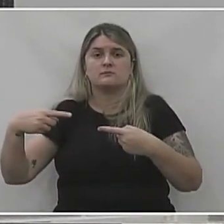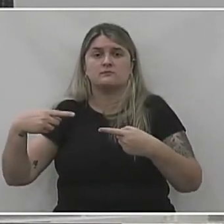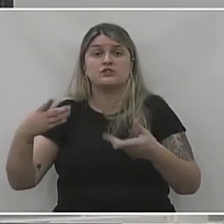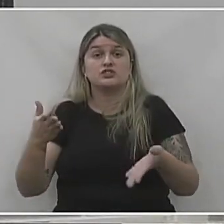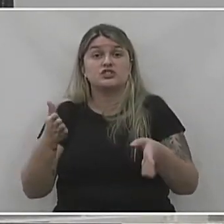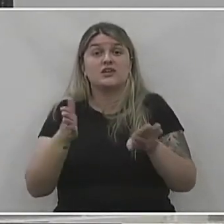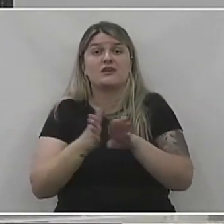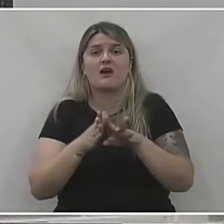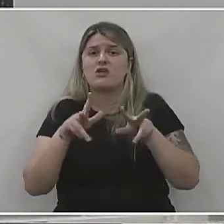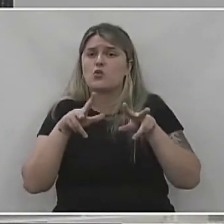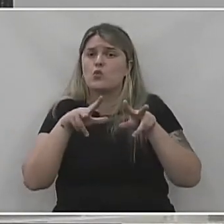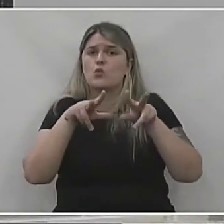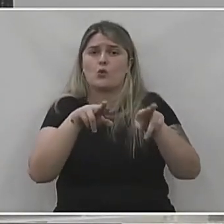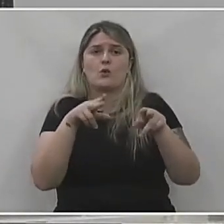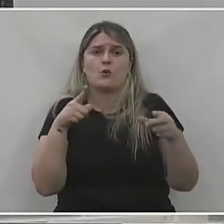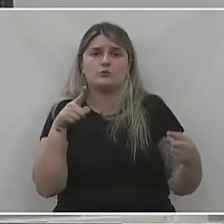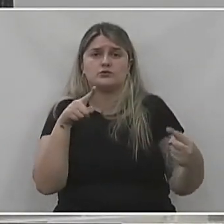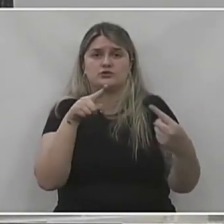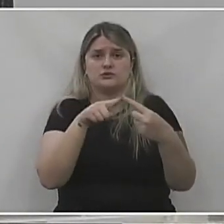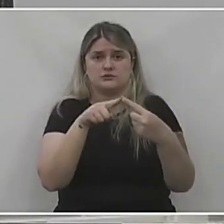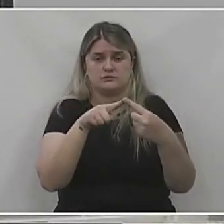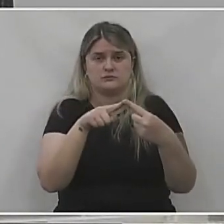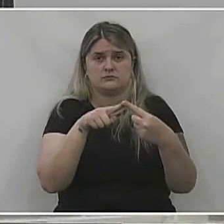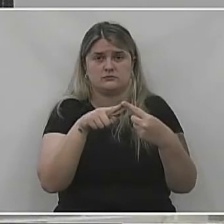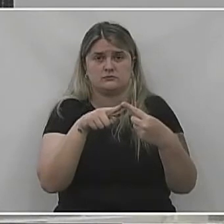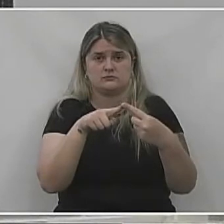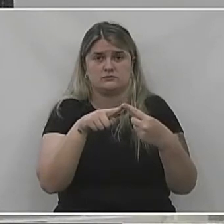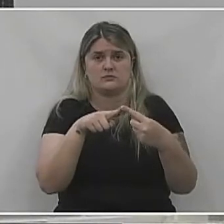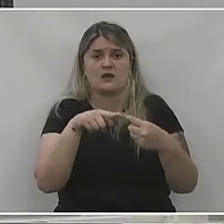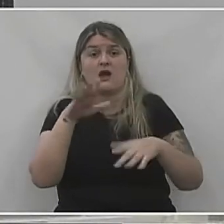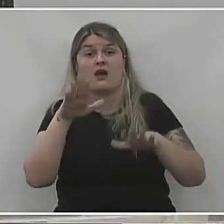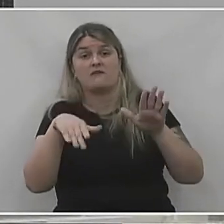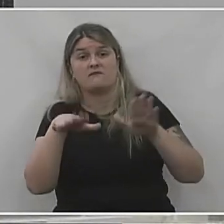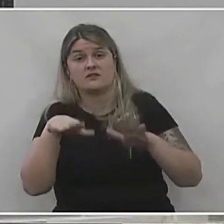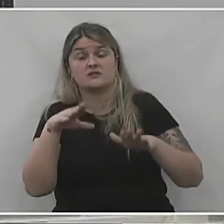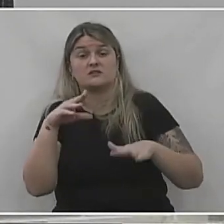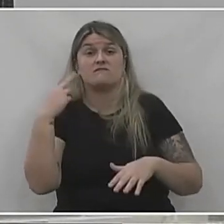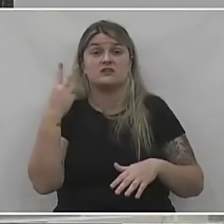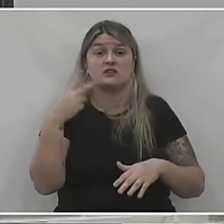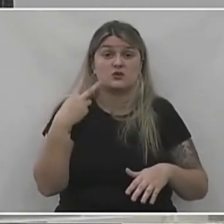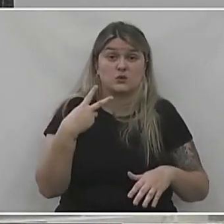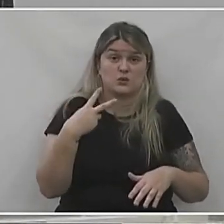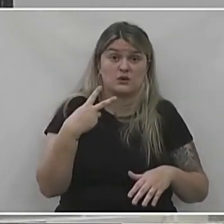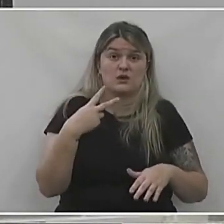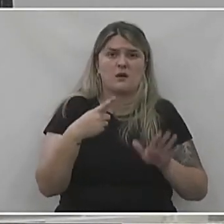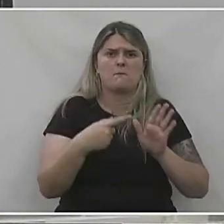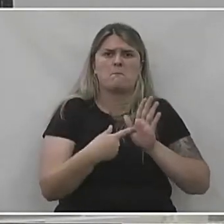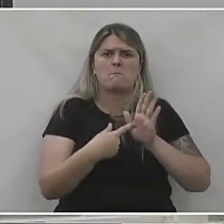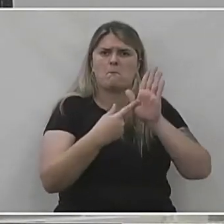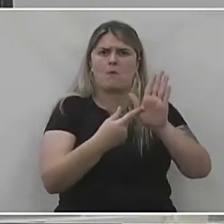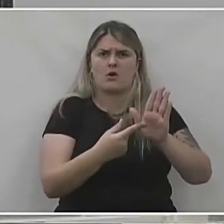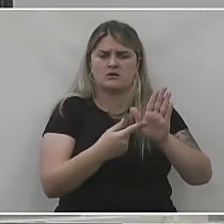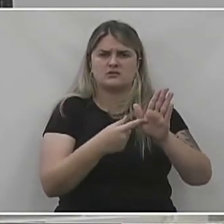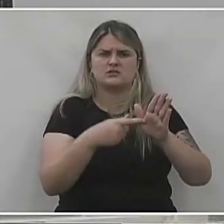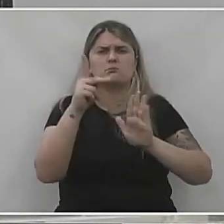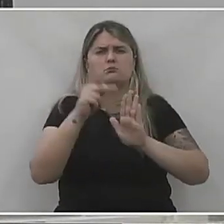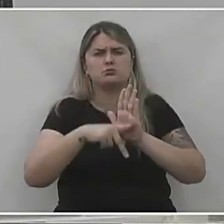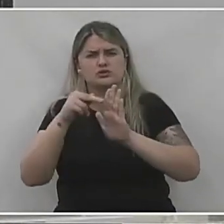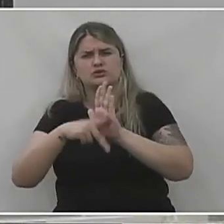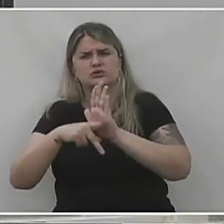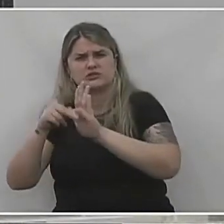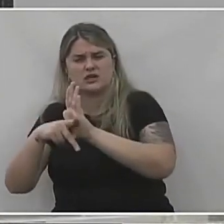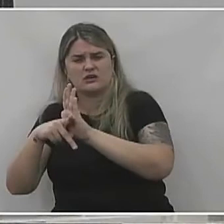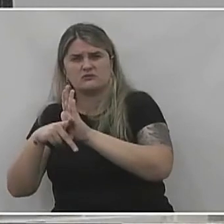para chegar no mesmo objetivo tá Às vezes algum Vereador lá pro apresenta muitos